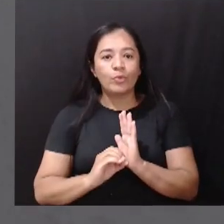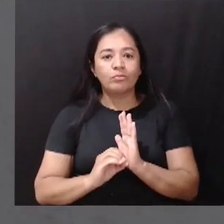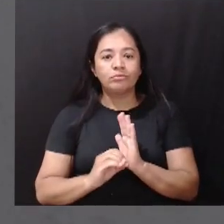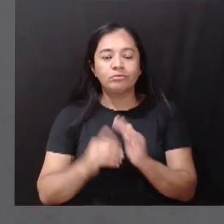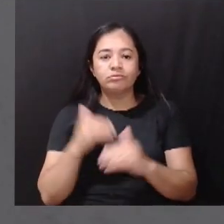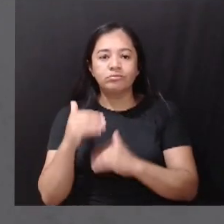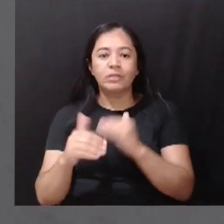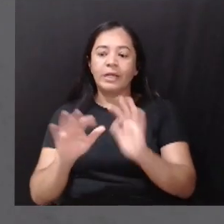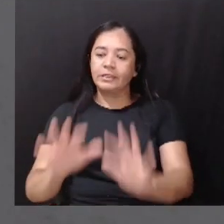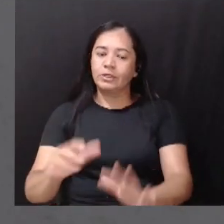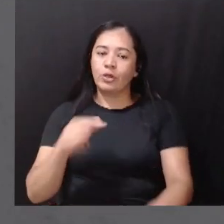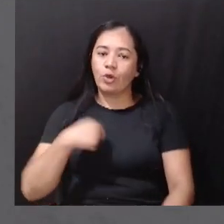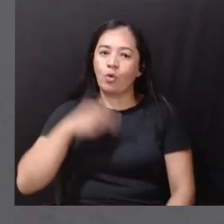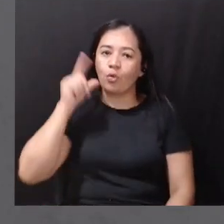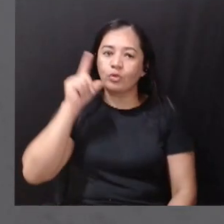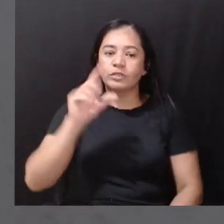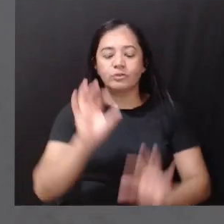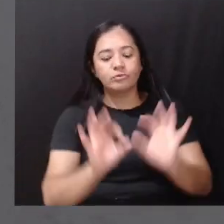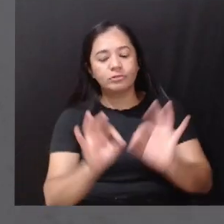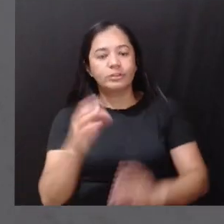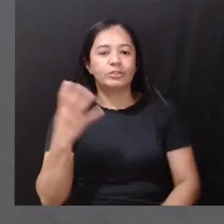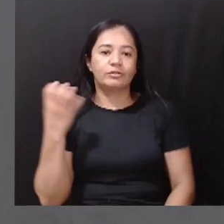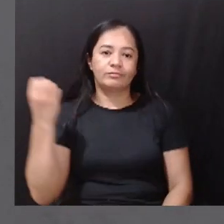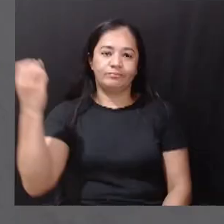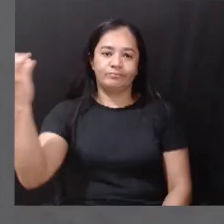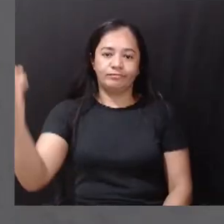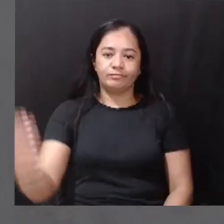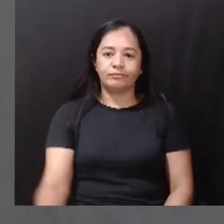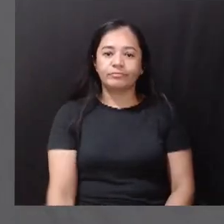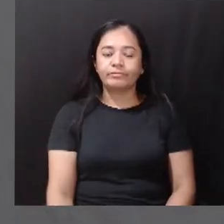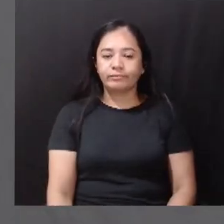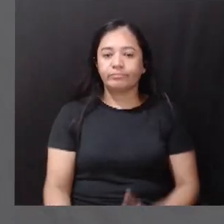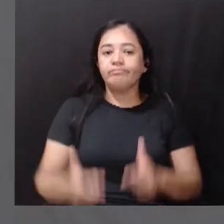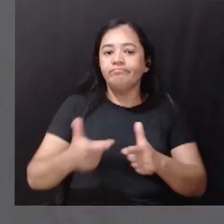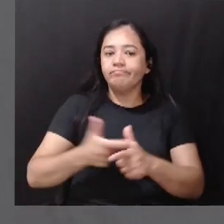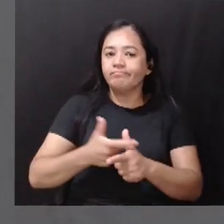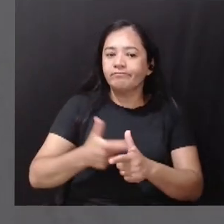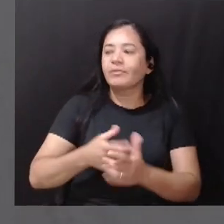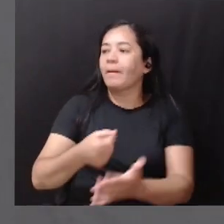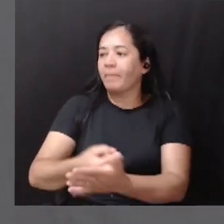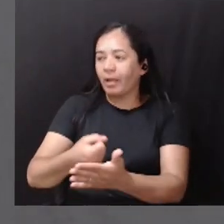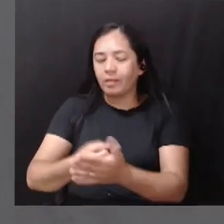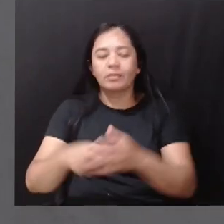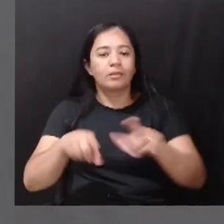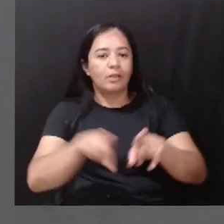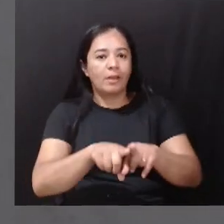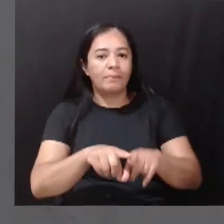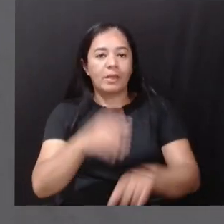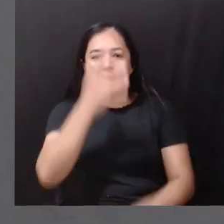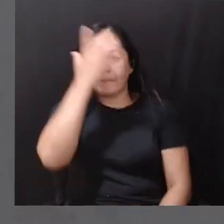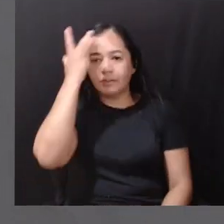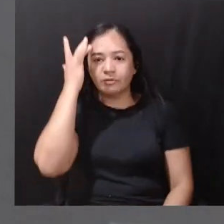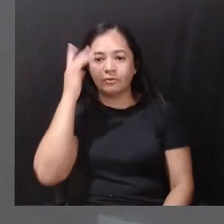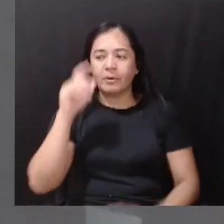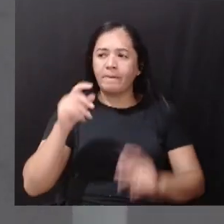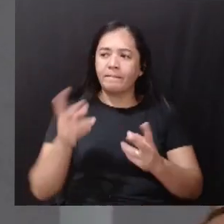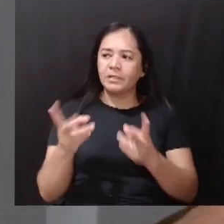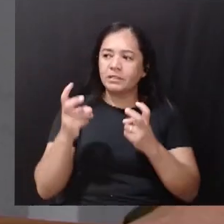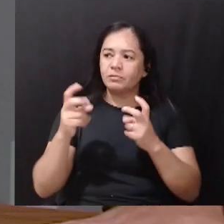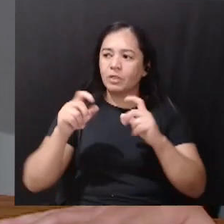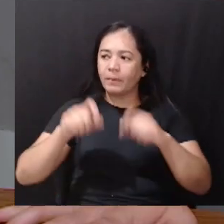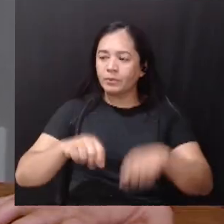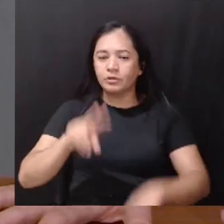sim eu consigo planejar o lazer. Quitar dívidas também a pessoa que se planejou, viu que dá para usar o 13º para isso,